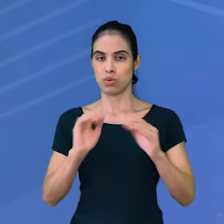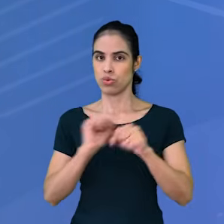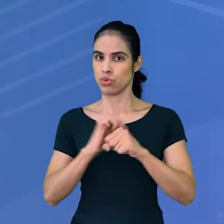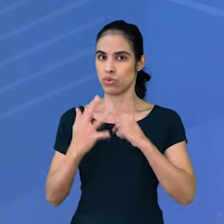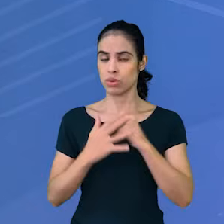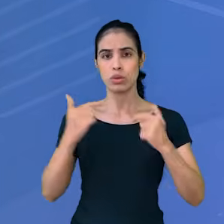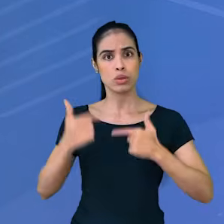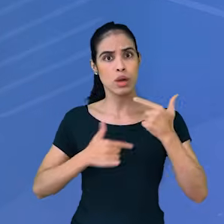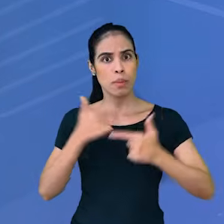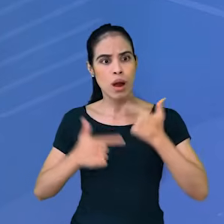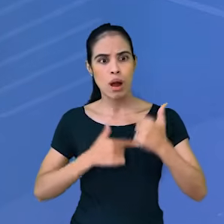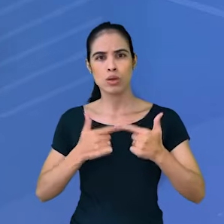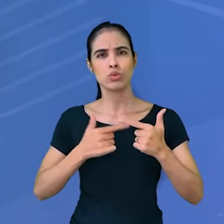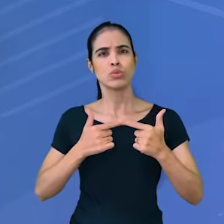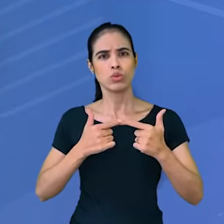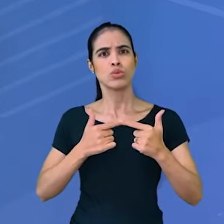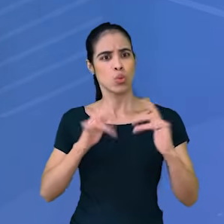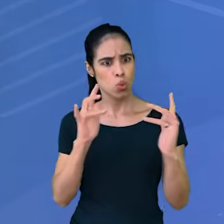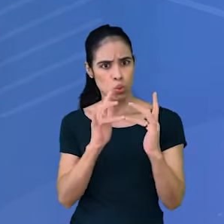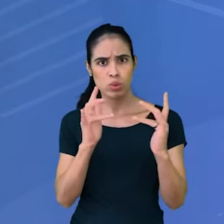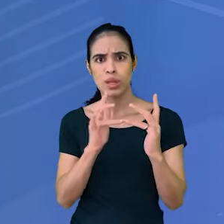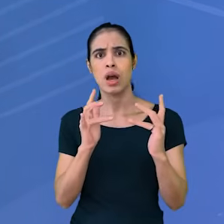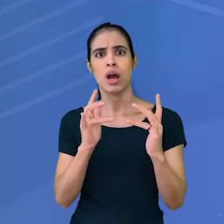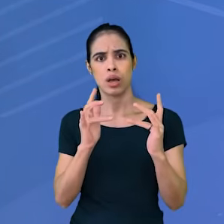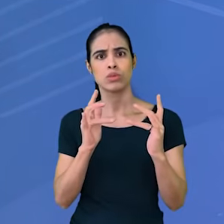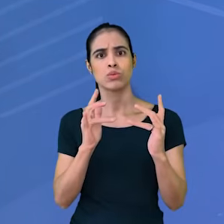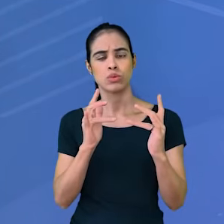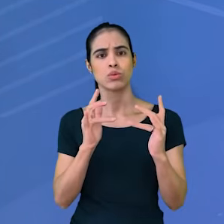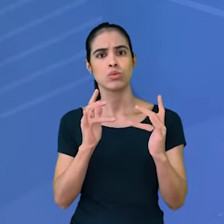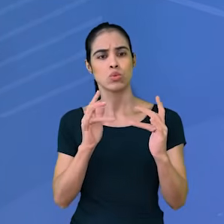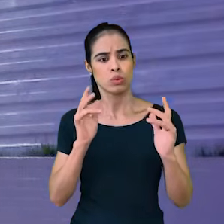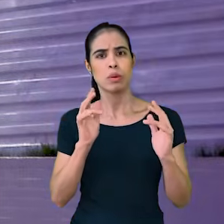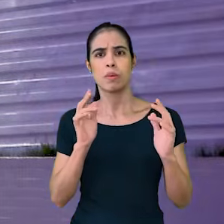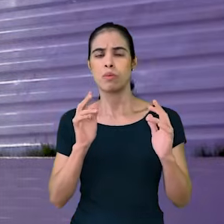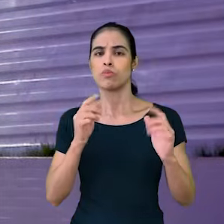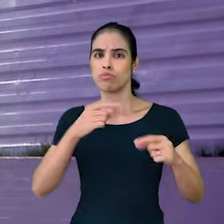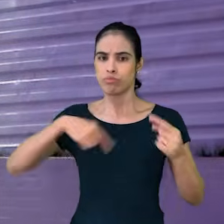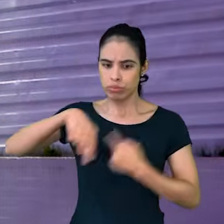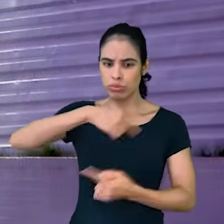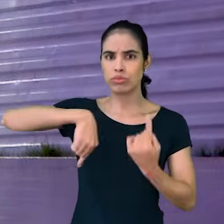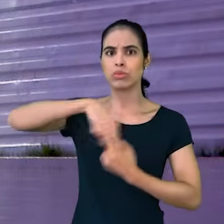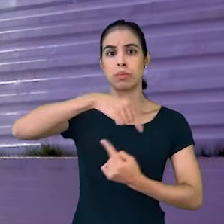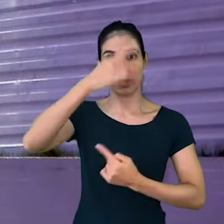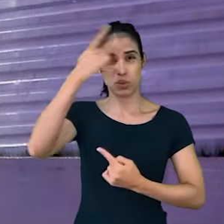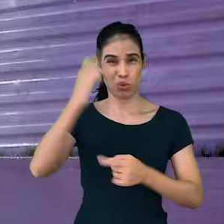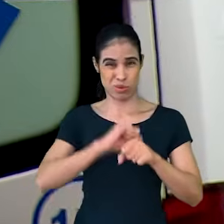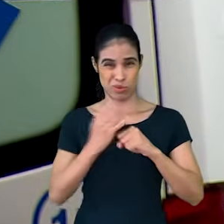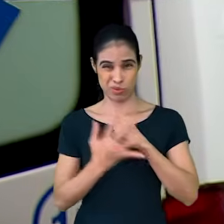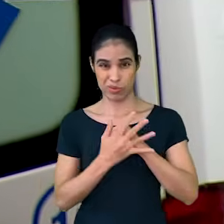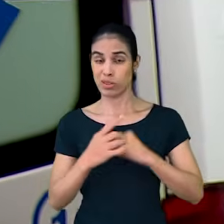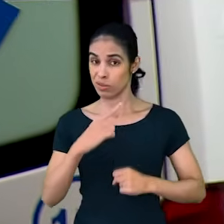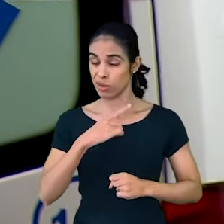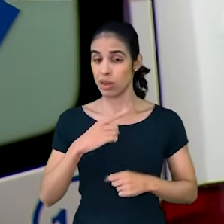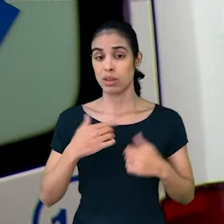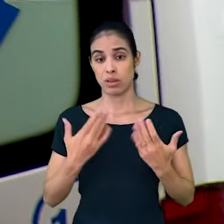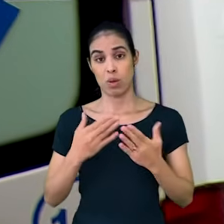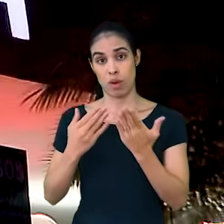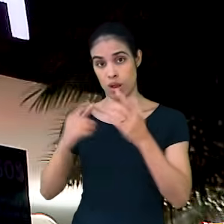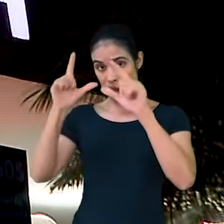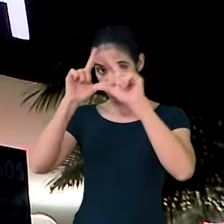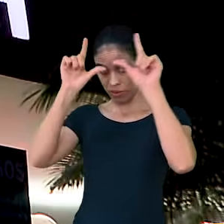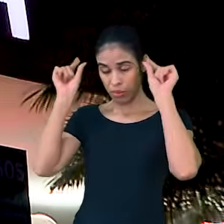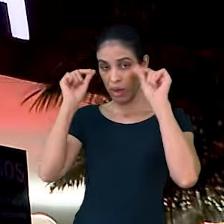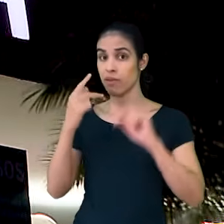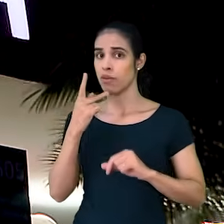da Covid-19 e lidava diretamente com pessoas infectadas. A ação foi ajuizada em 2022.